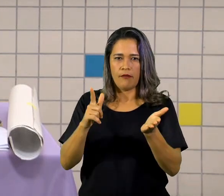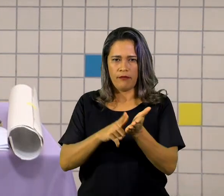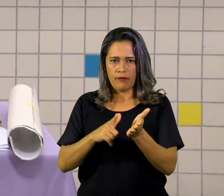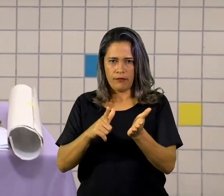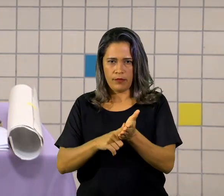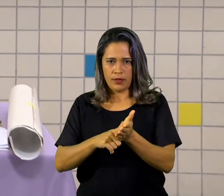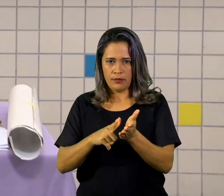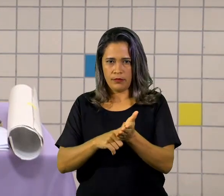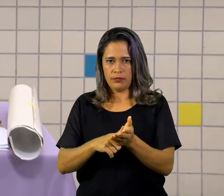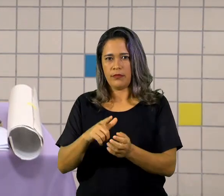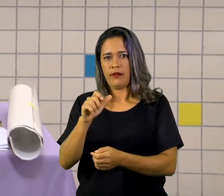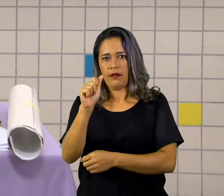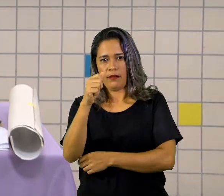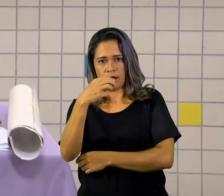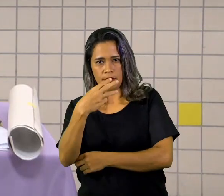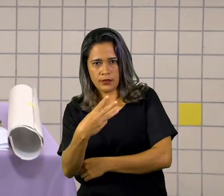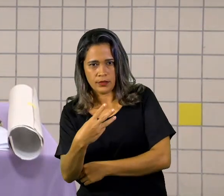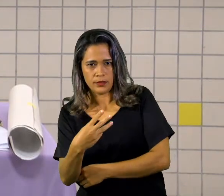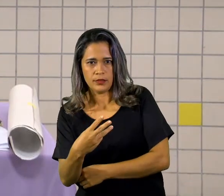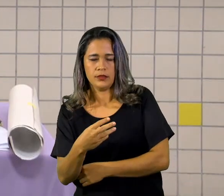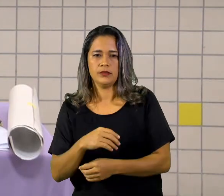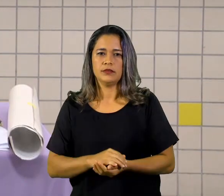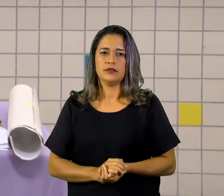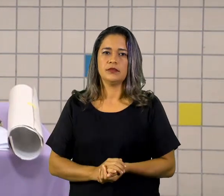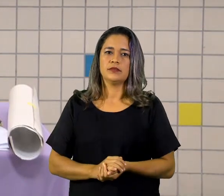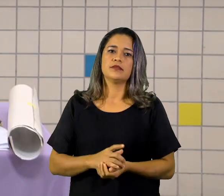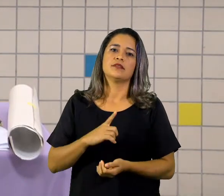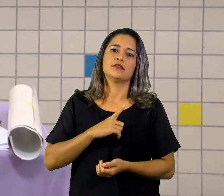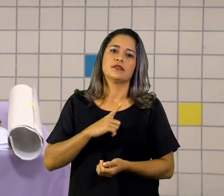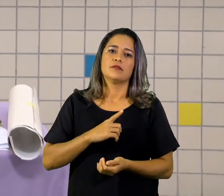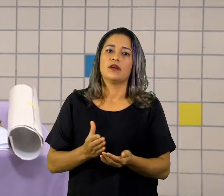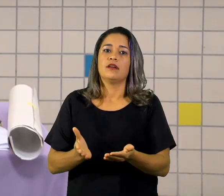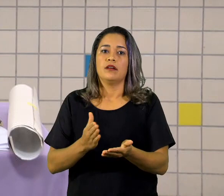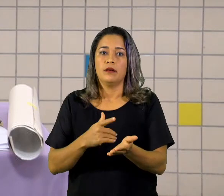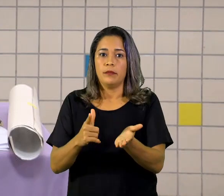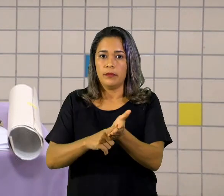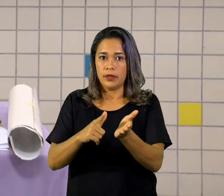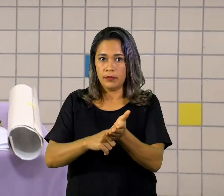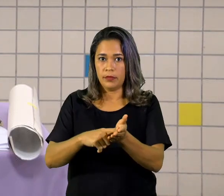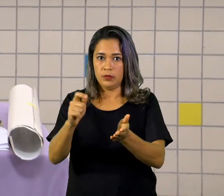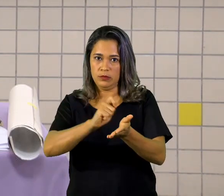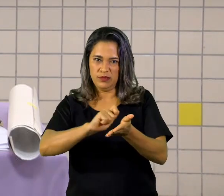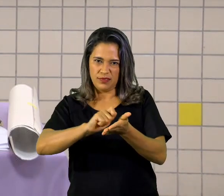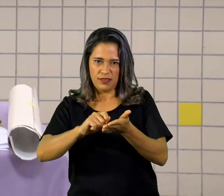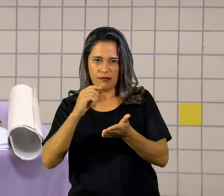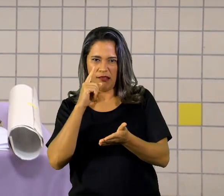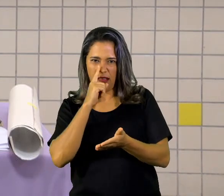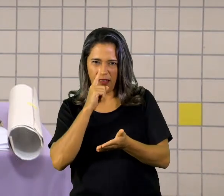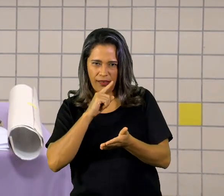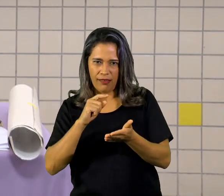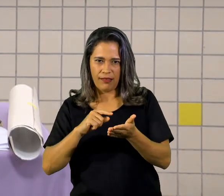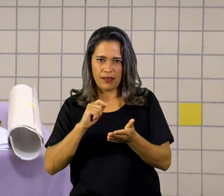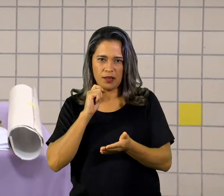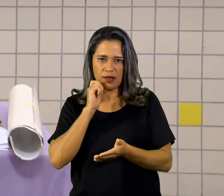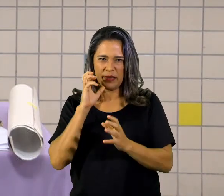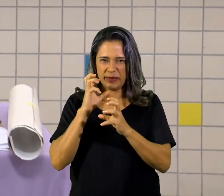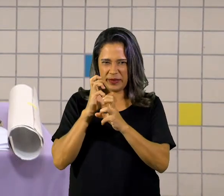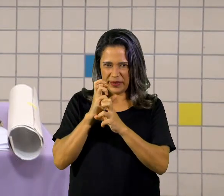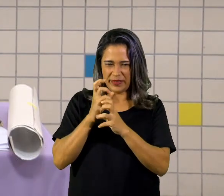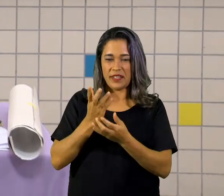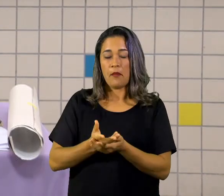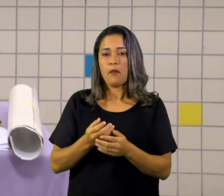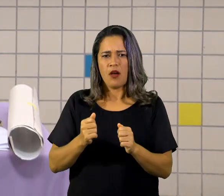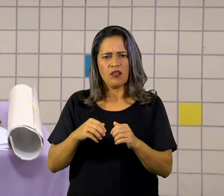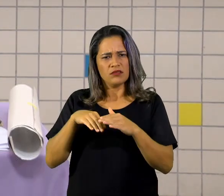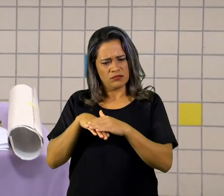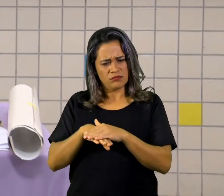A3 encadernadas, outras têm folhas que você usa como rascunho. Deixe também nesse espaço,